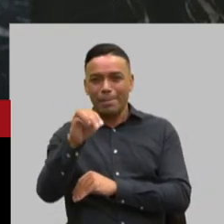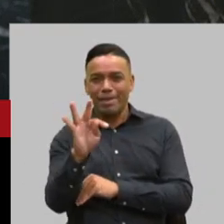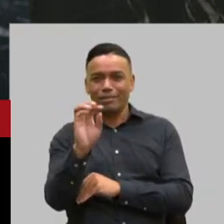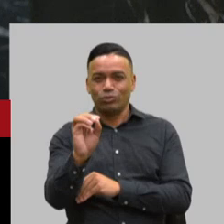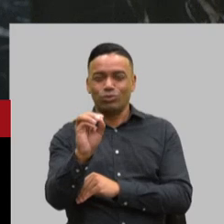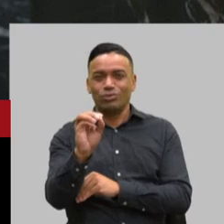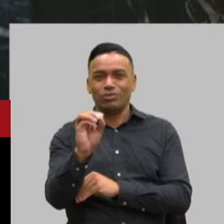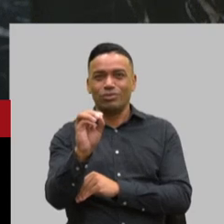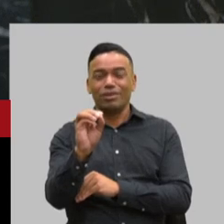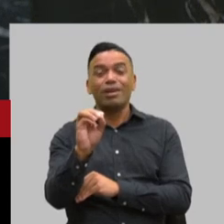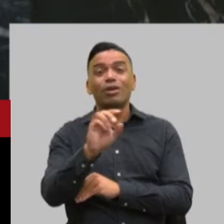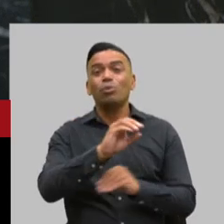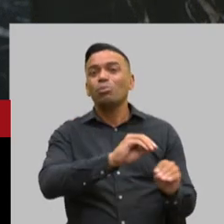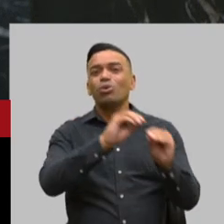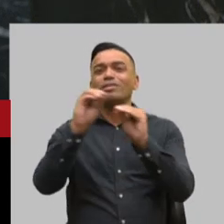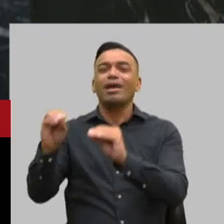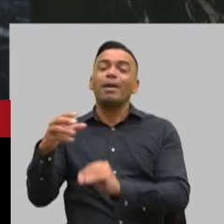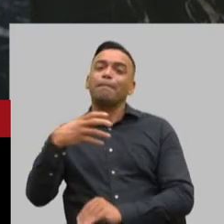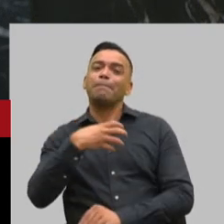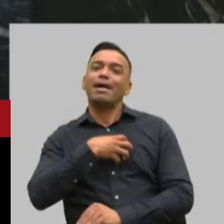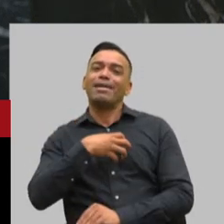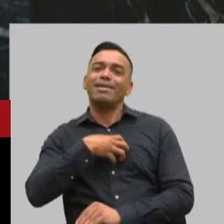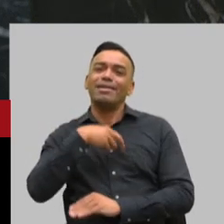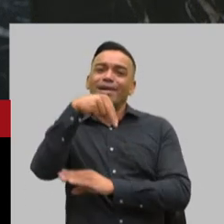Eu estou na Bahia, eu estou no Nordeste.